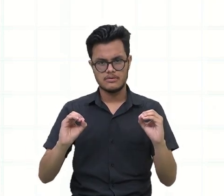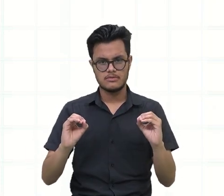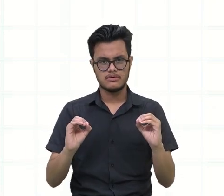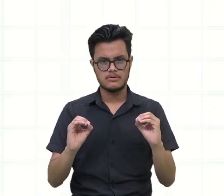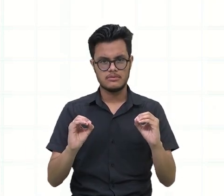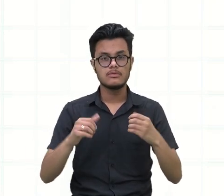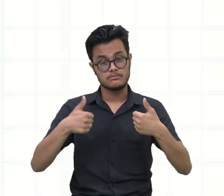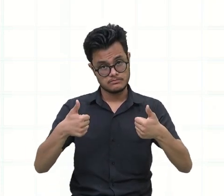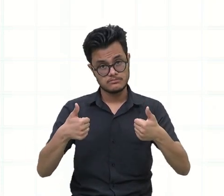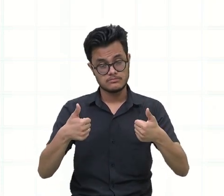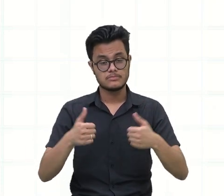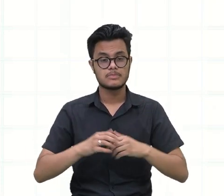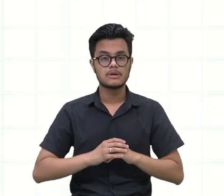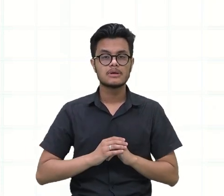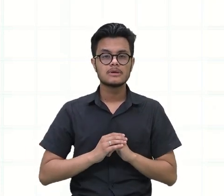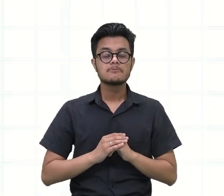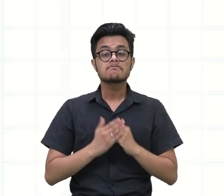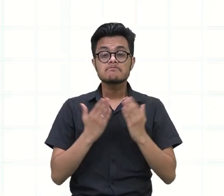dessa forma, tá?